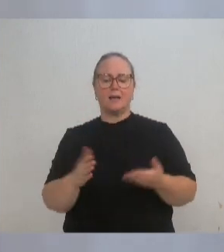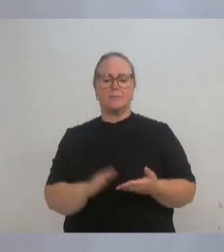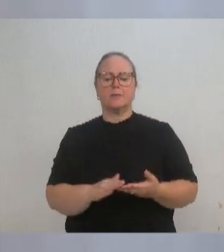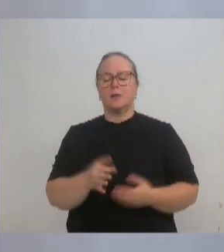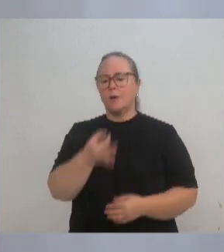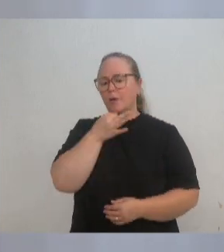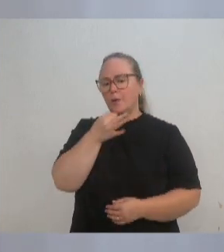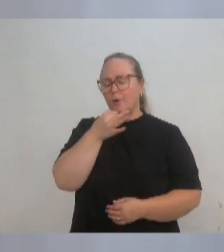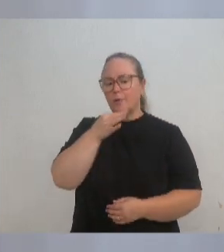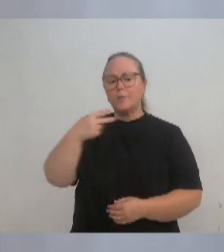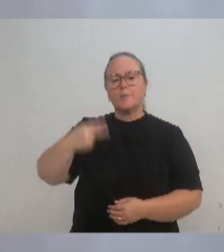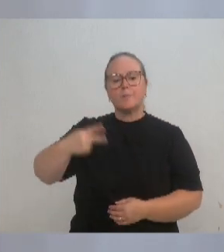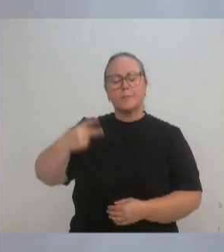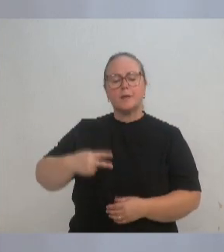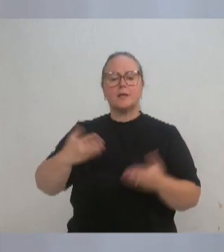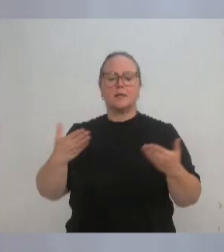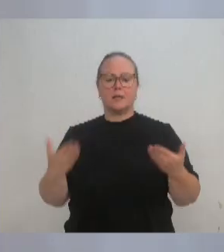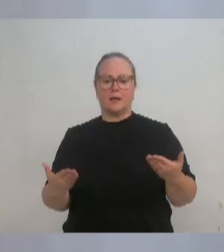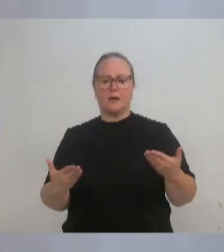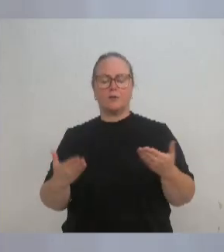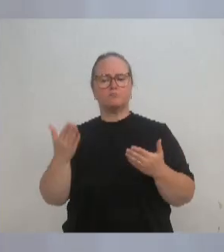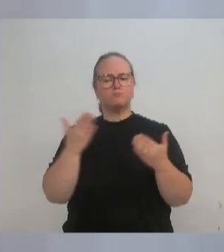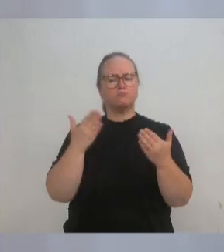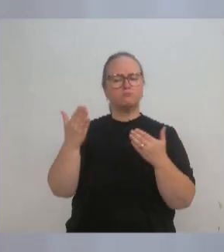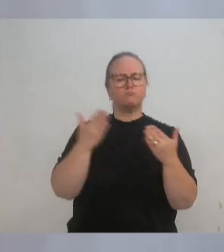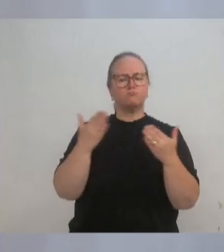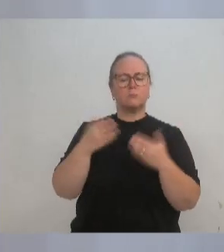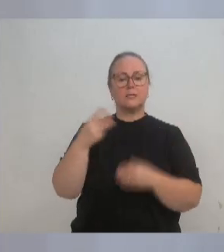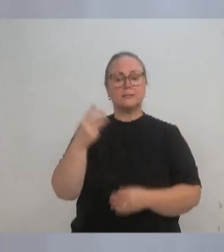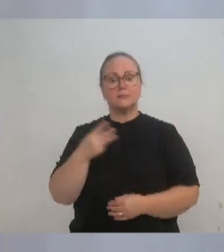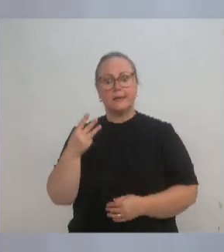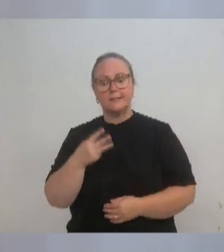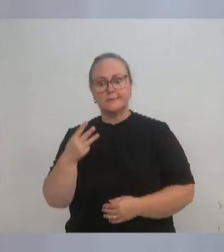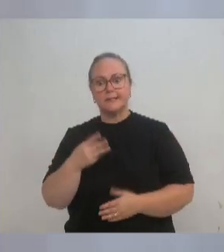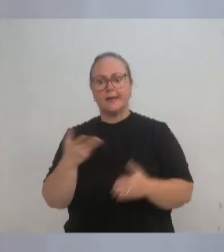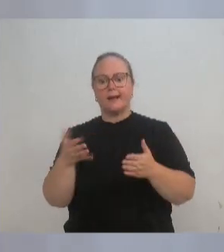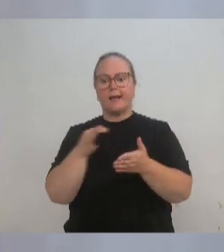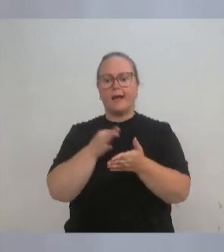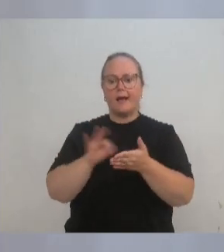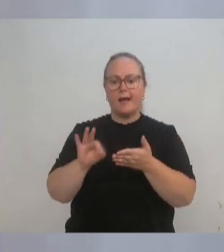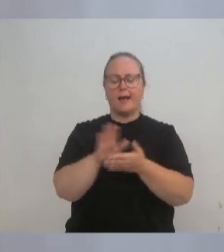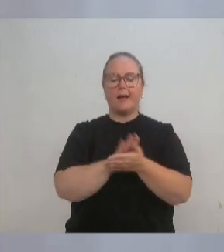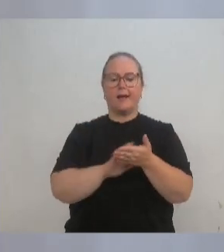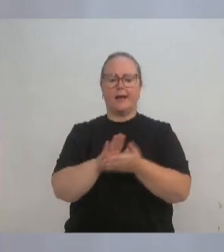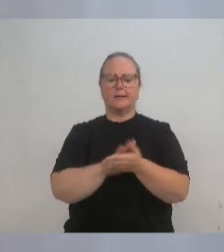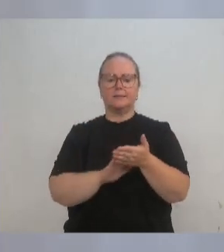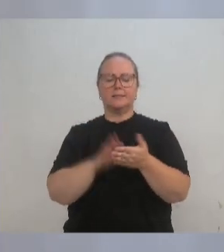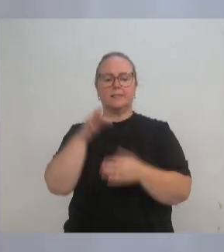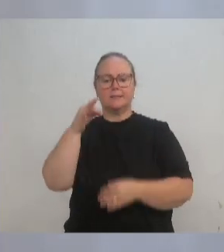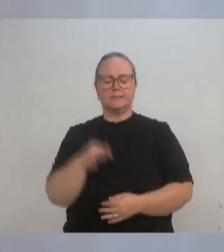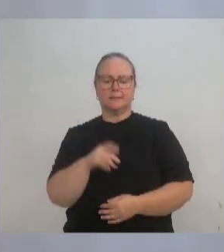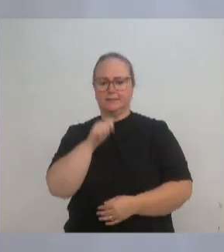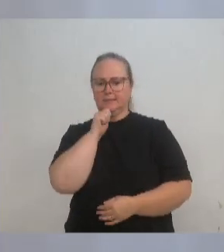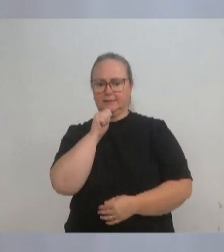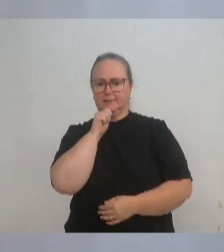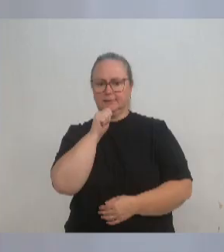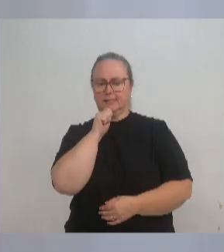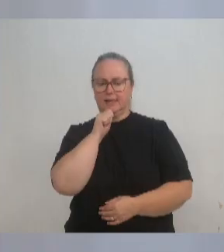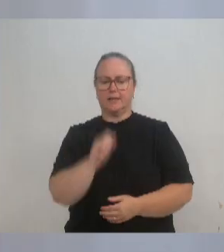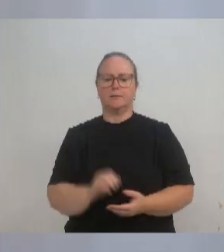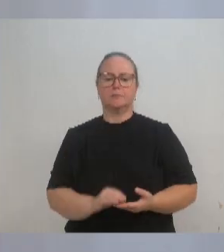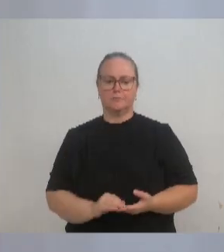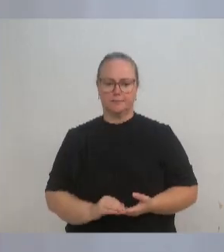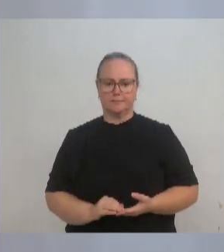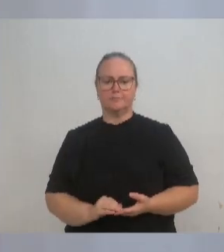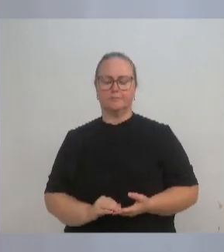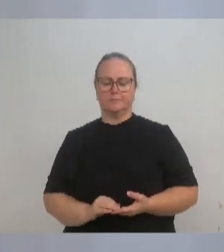opção, analisem uma terceira opção se for o caso. Não assinem um contrato sem ter certeza do que estão assinando e se ter certeza de